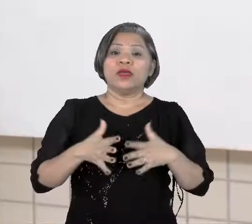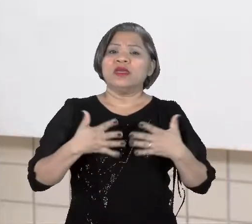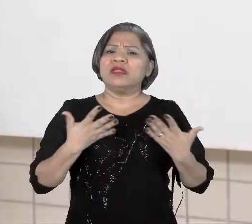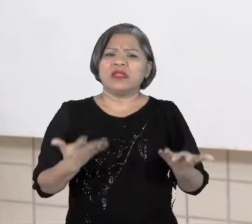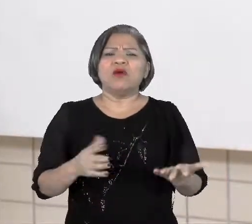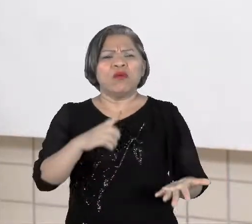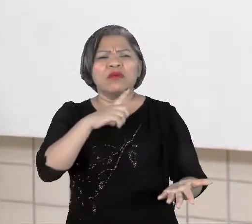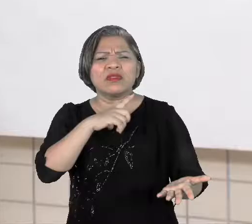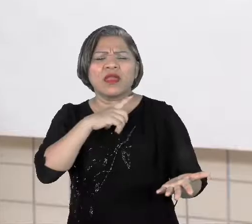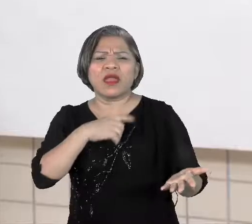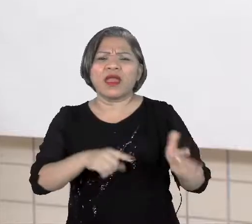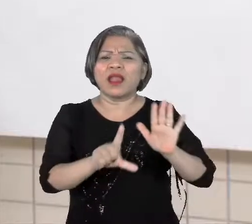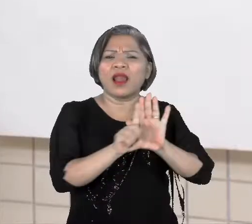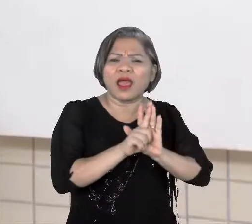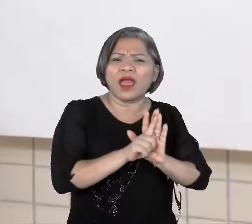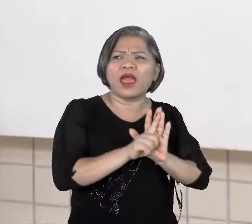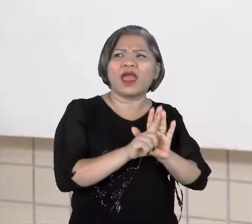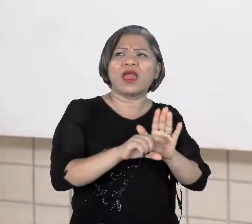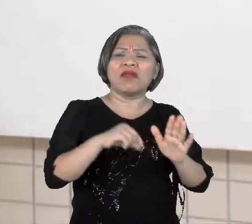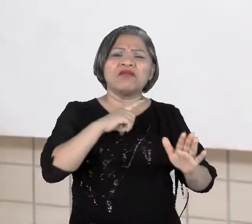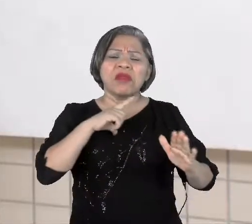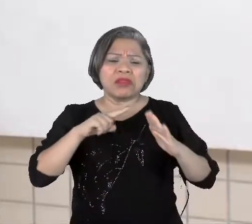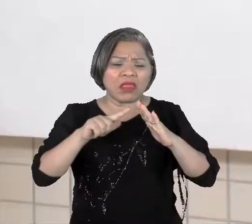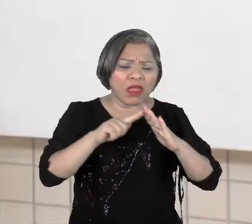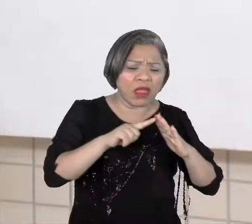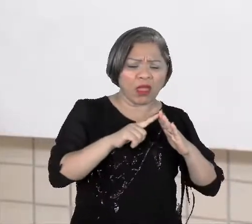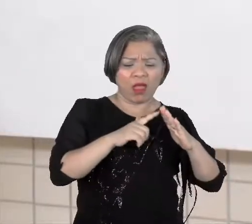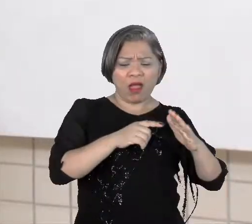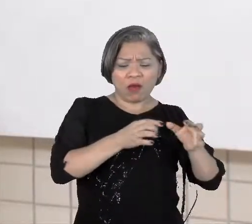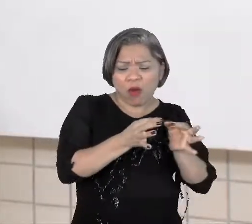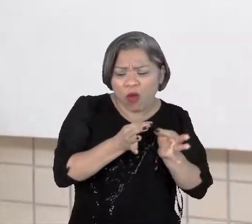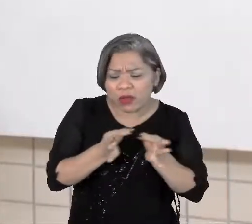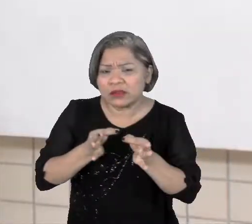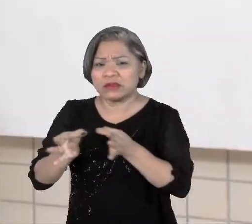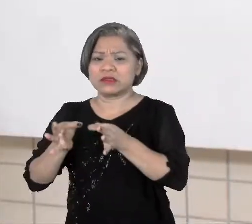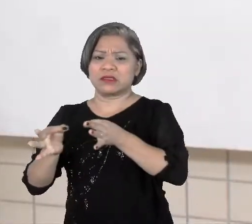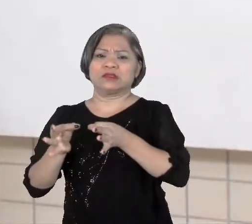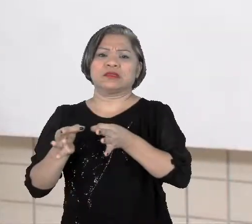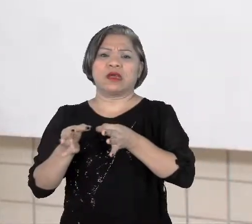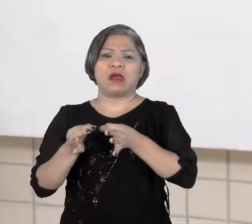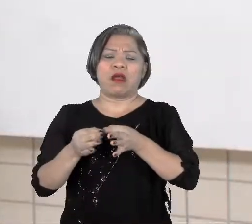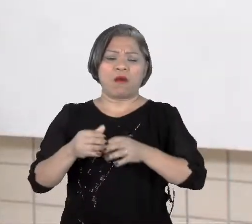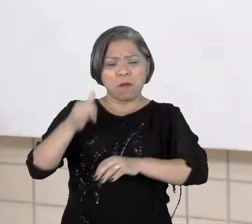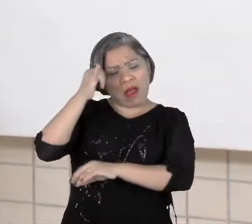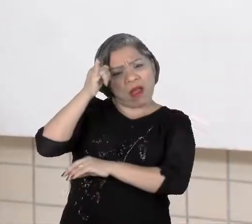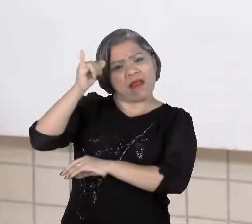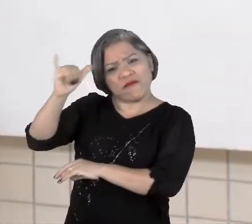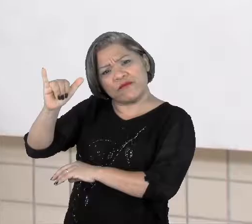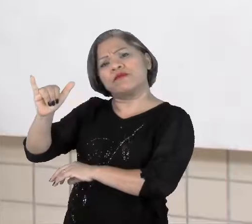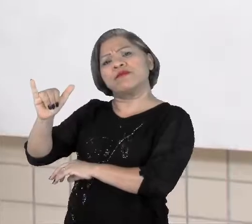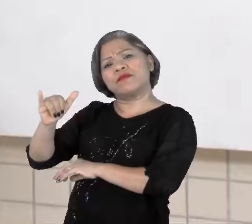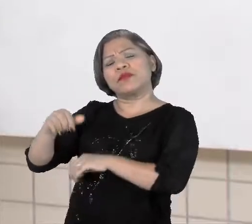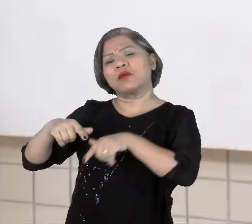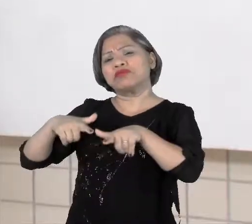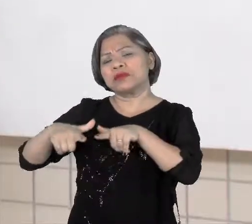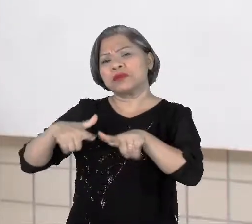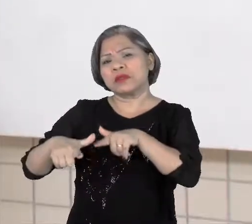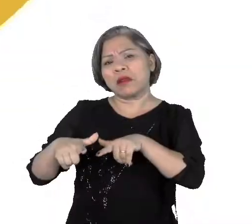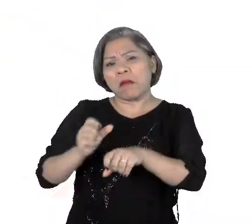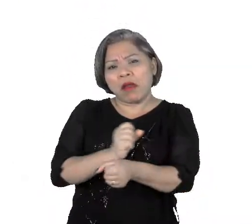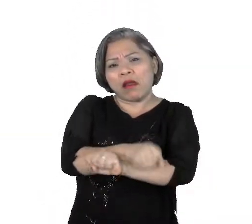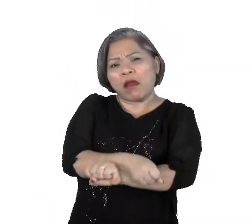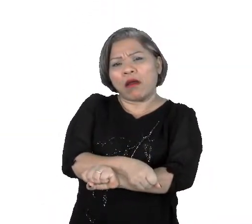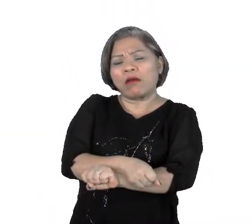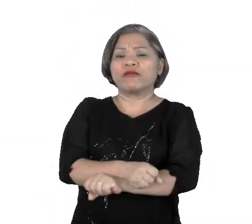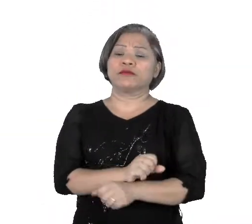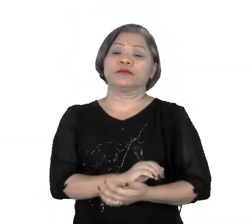lei, existe algum órgão responsável por tentar inibir esse tipo de trabalho escravo na contemporaneidade? Existe sim.